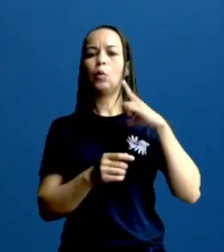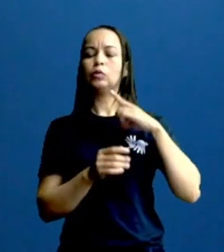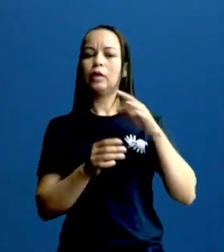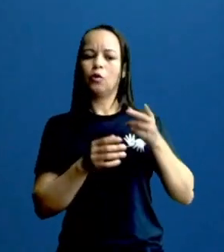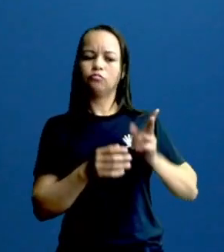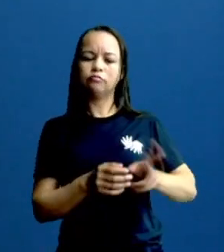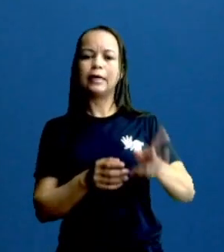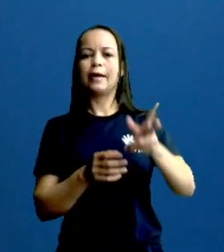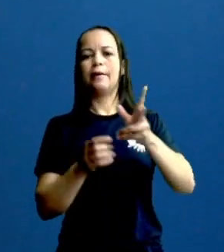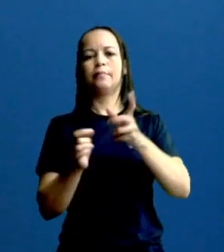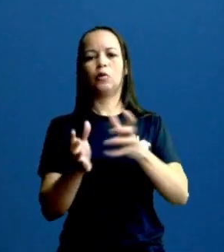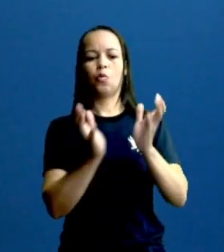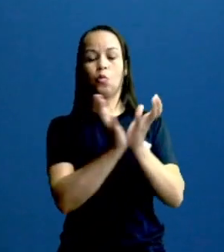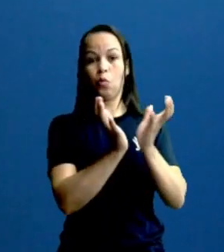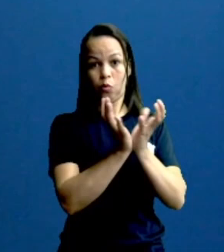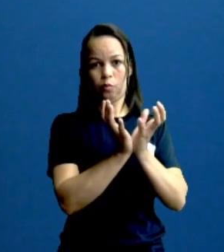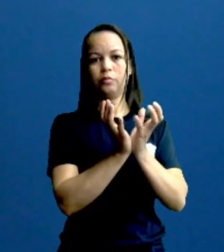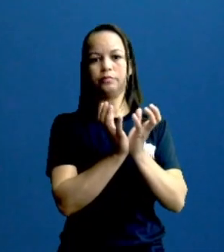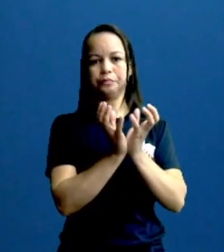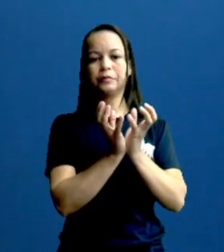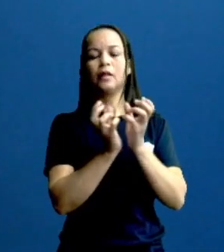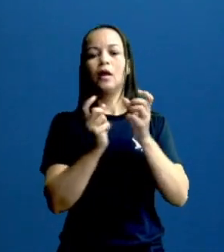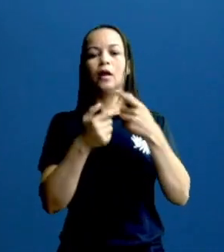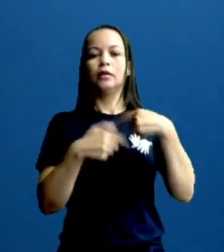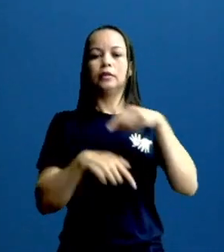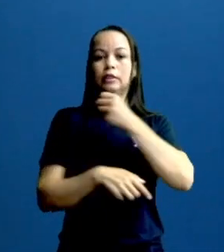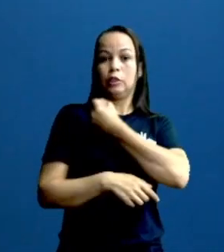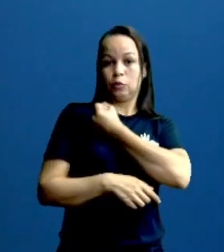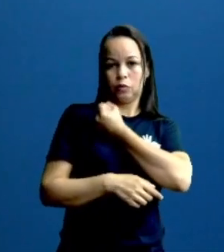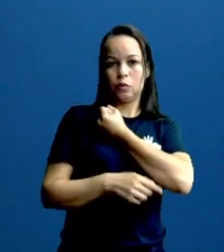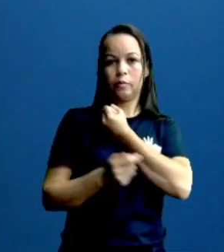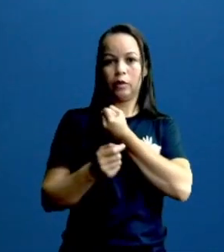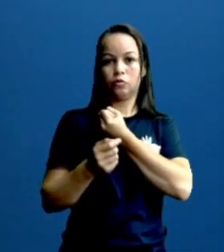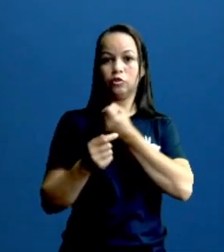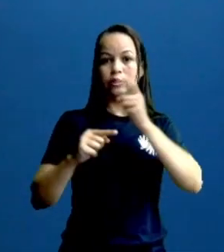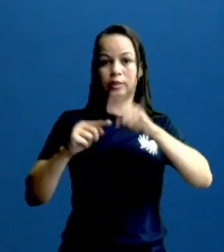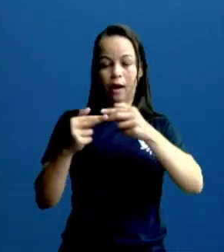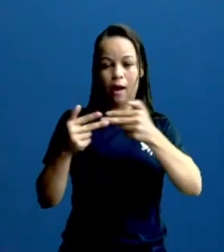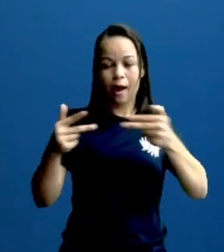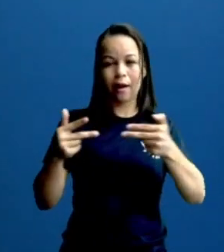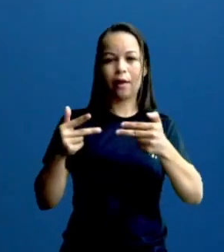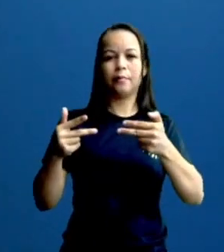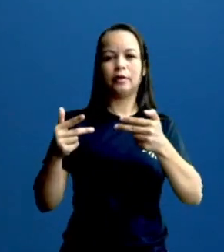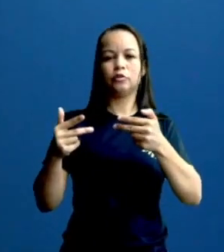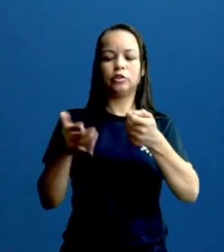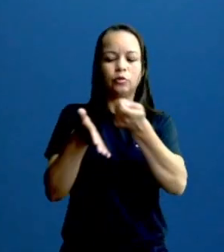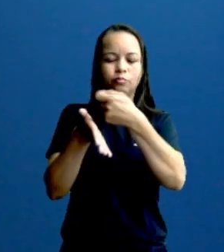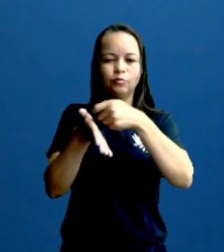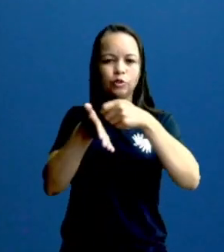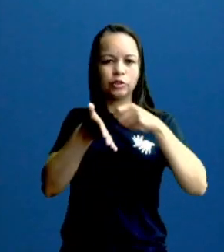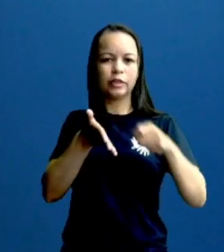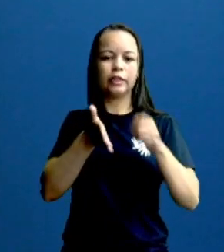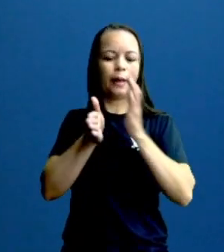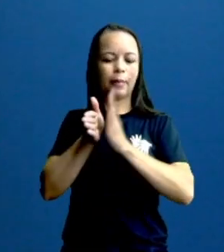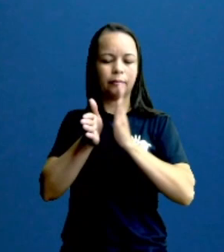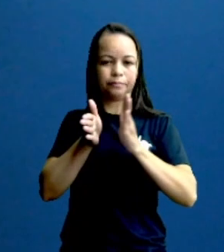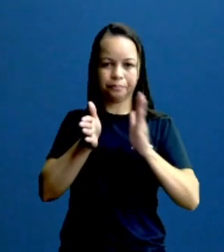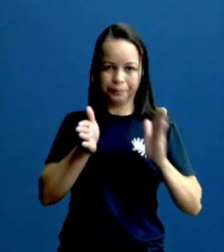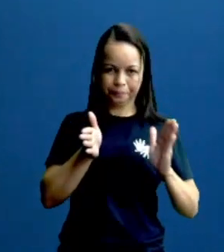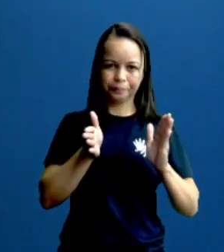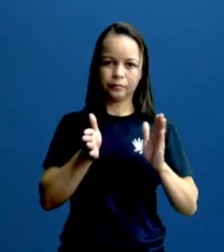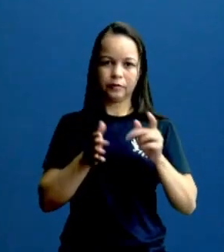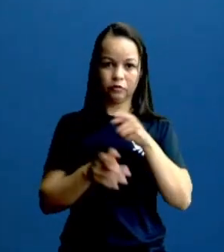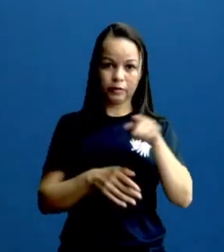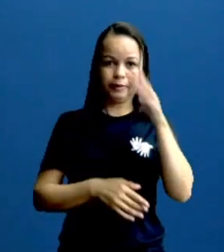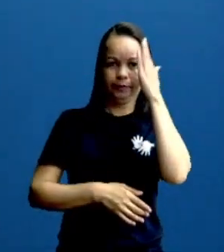Um conjunto, né, um grupo de números, de elementos que estão escritos numa determinada ordem. Beleza?